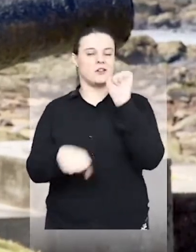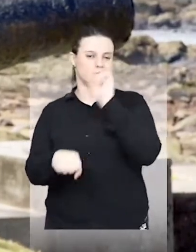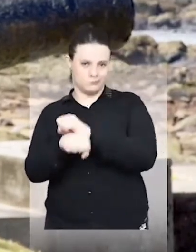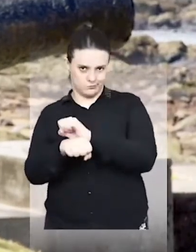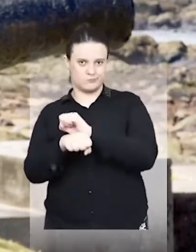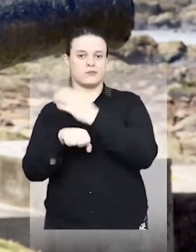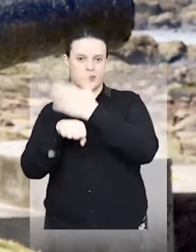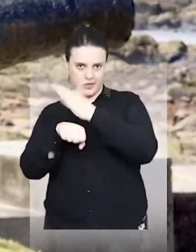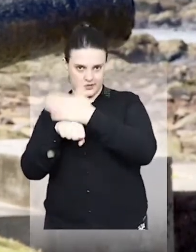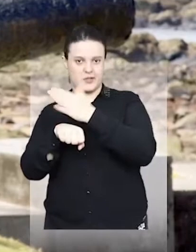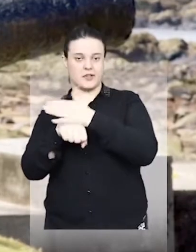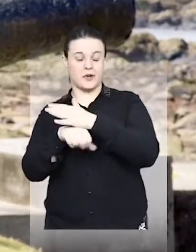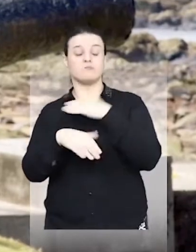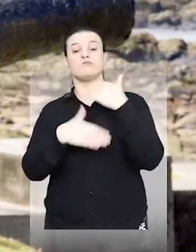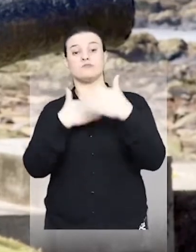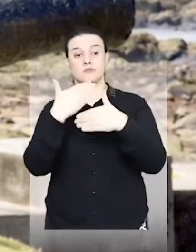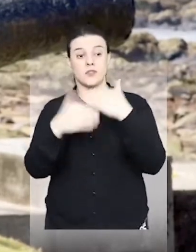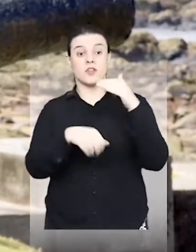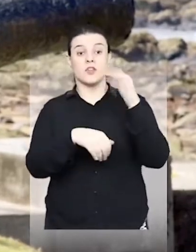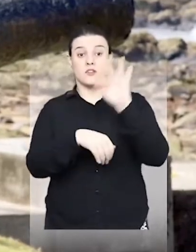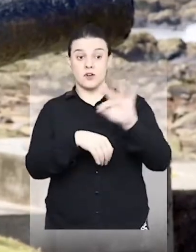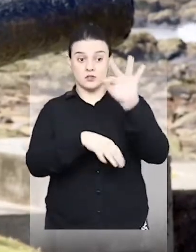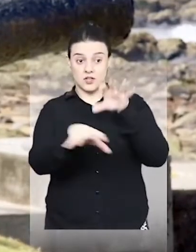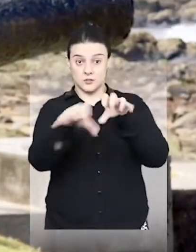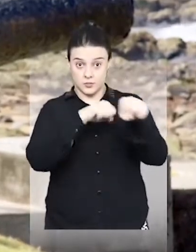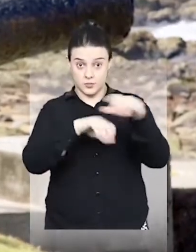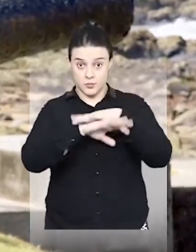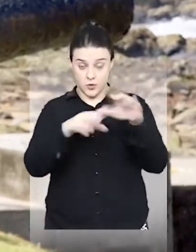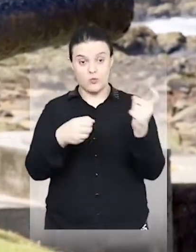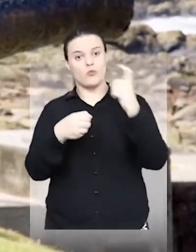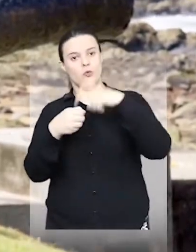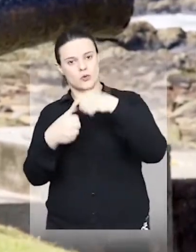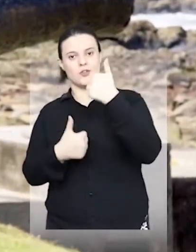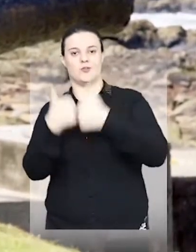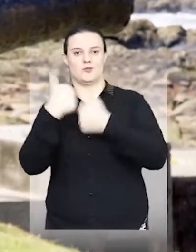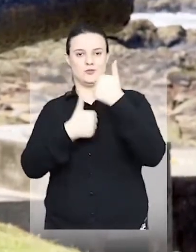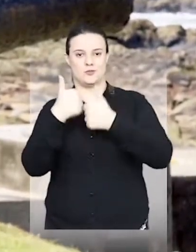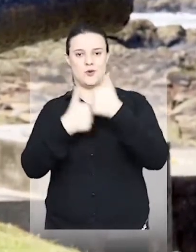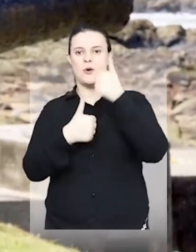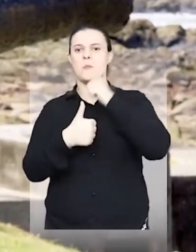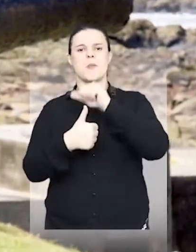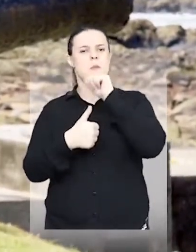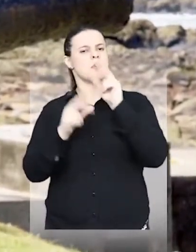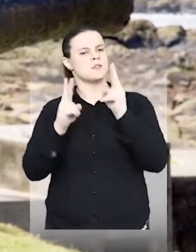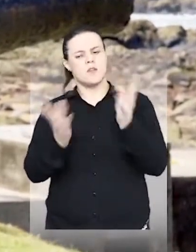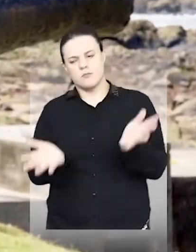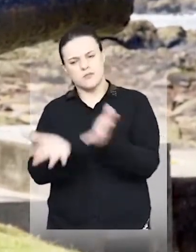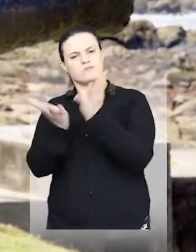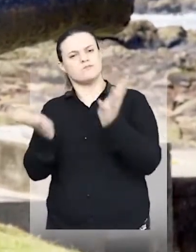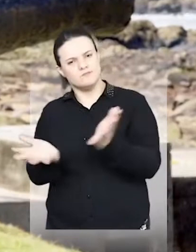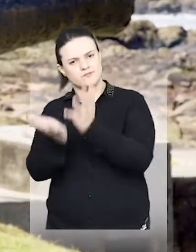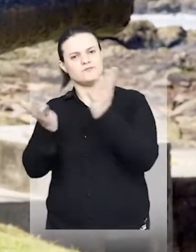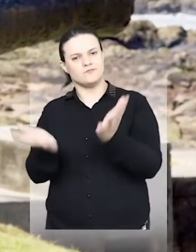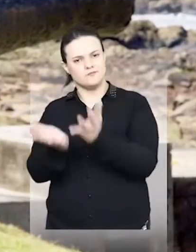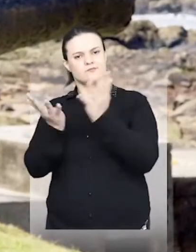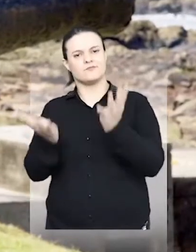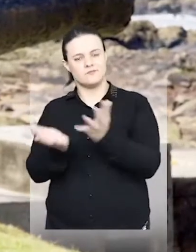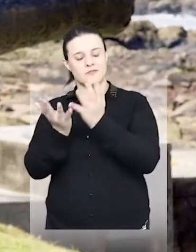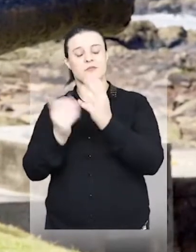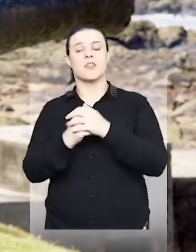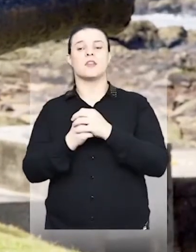faculdade, então eu parei de treinar. E quando eu terminei a faculdade, eu voltei a jogar futebol. E minha mãe sempre me incentivou.